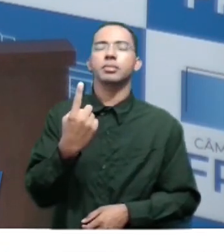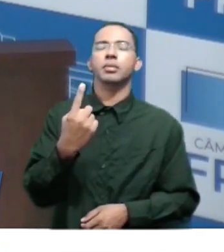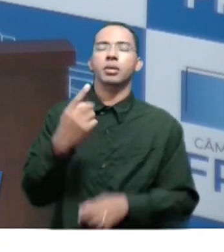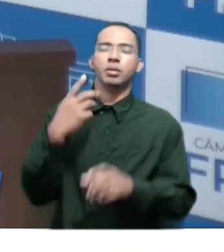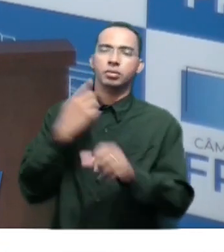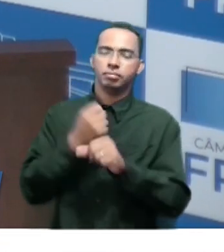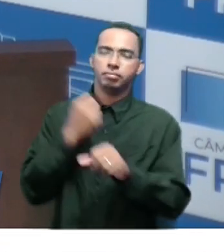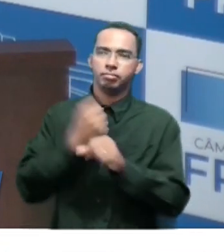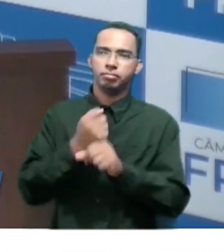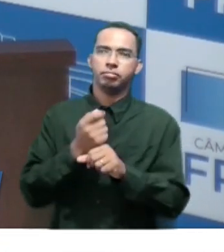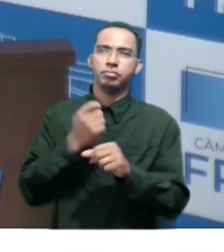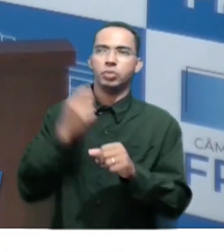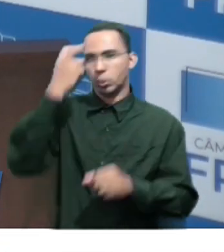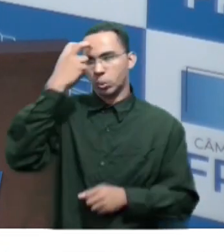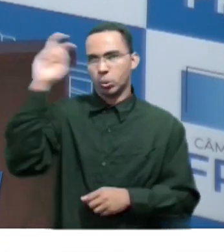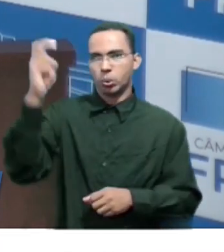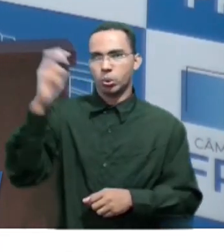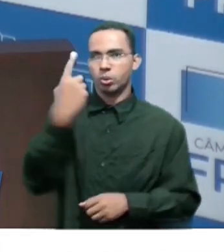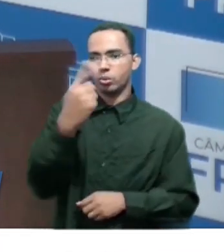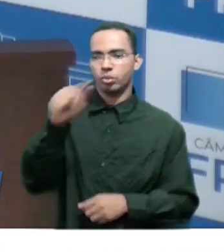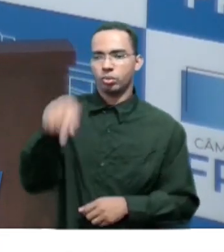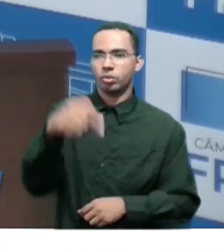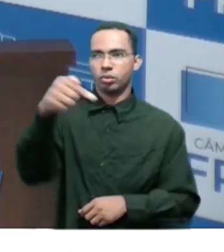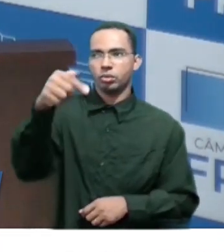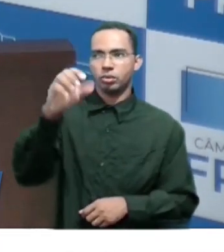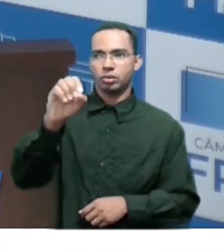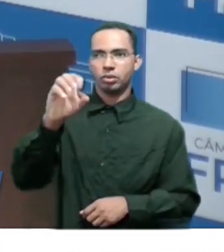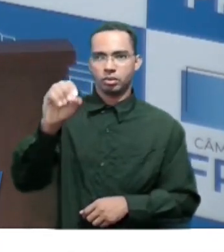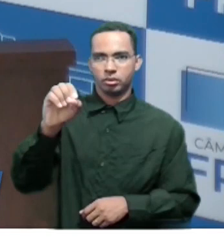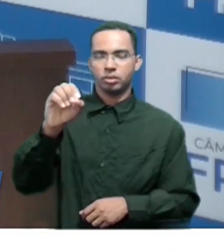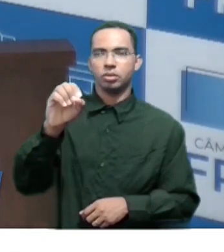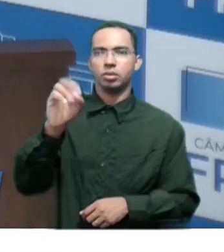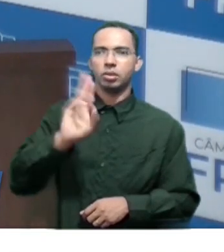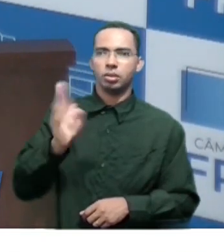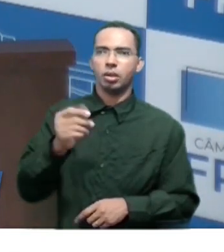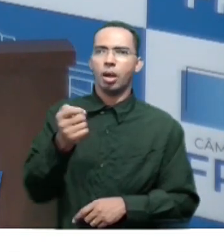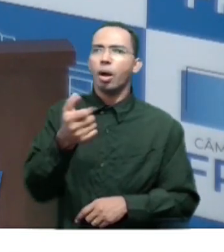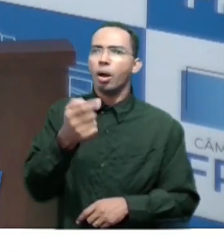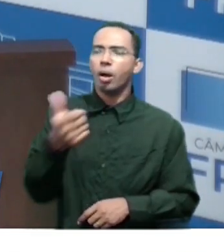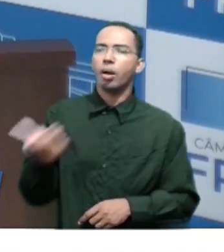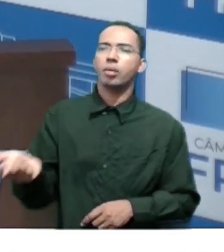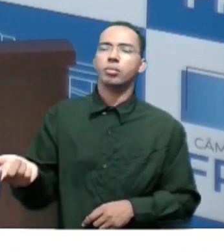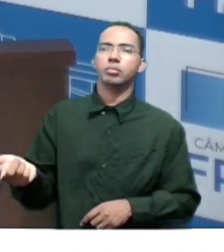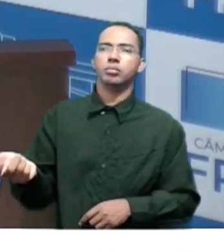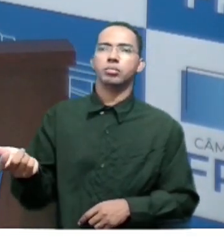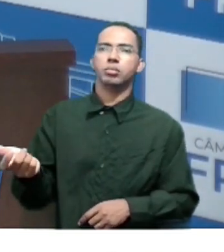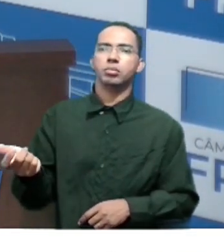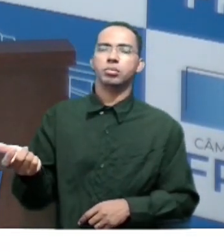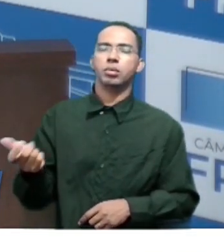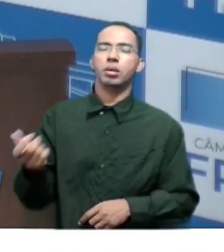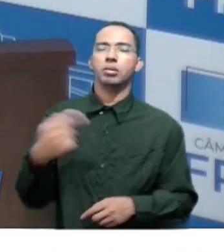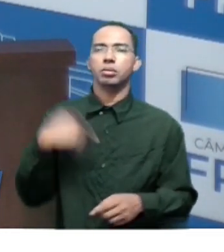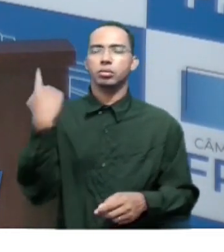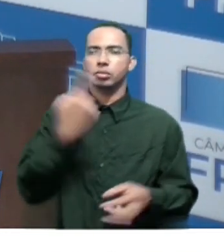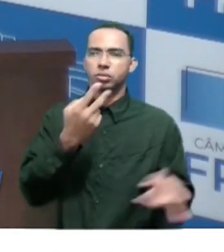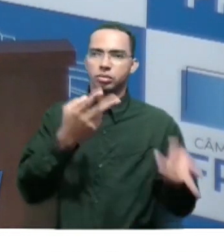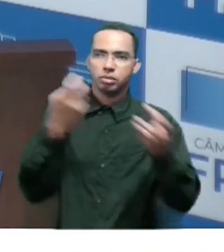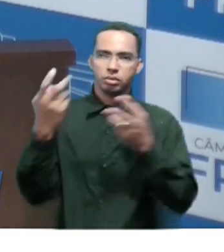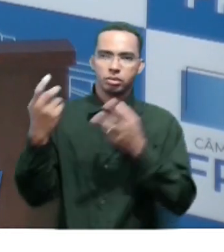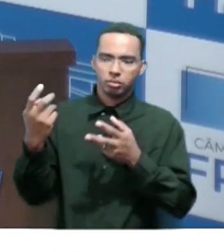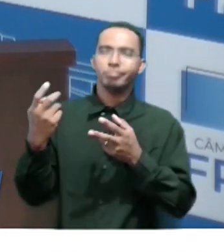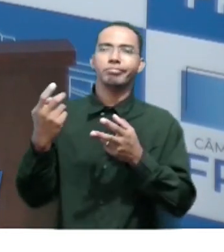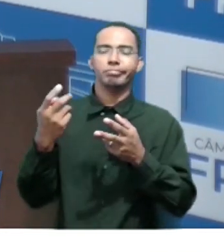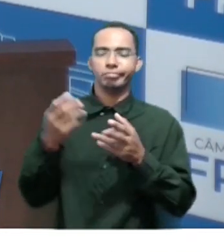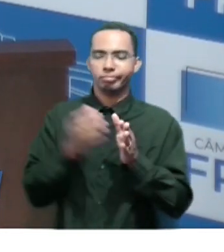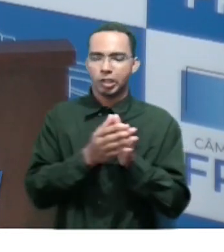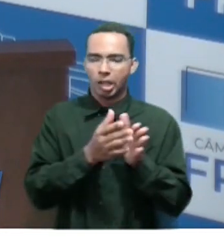gastar em cultura R$1.700.000 é muito pouco. Então a gente percebe que